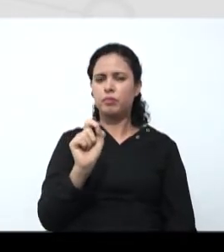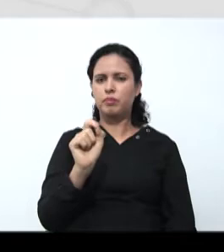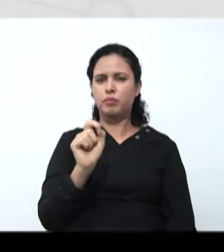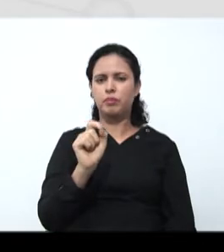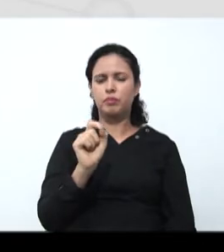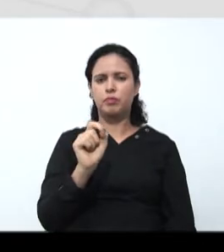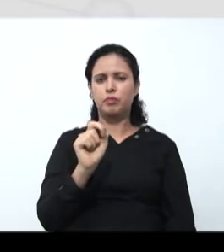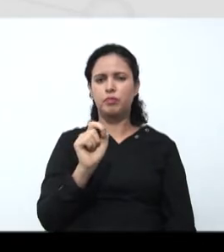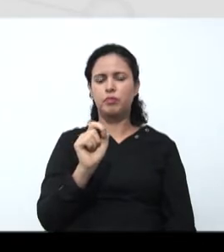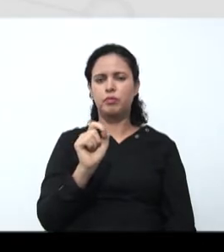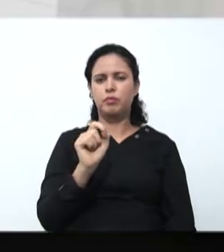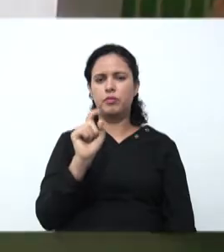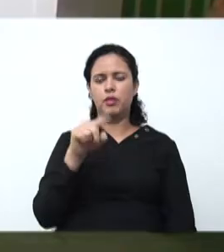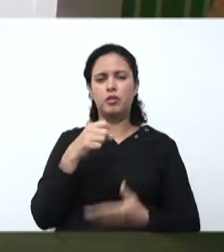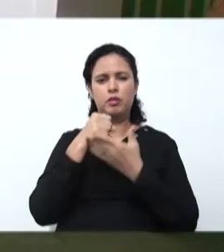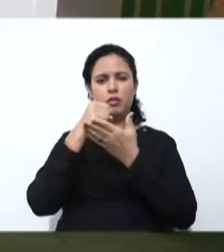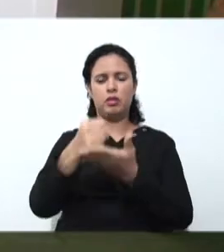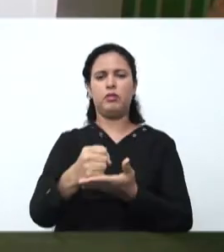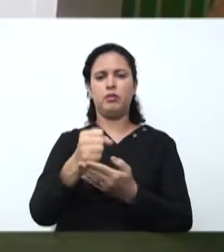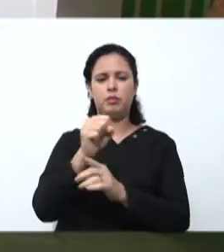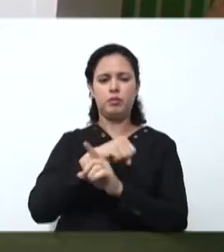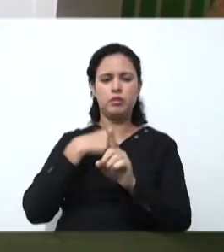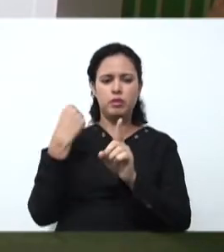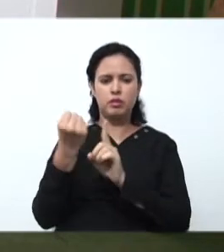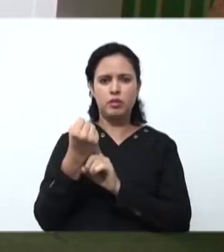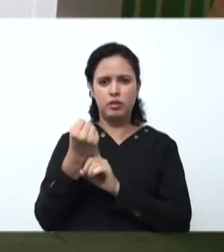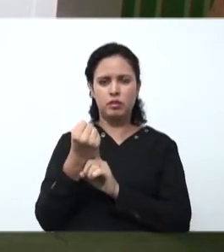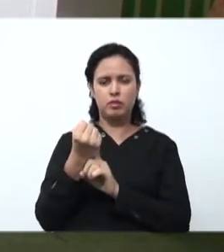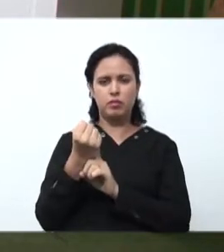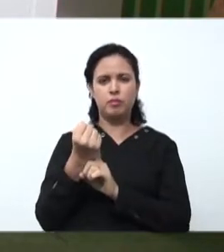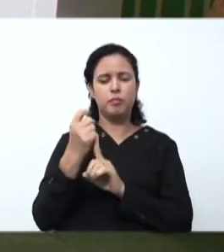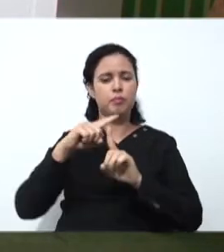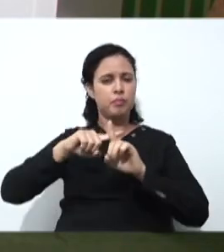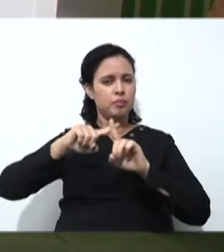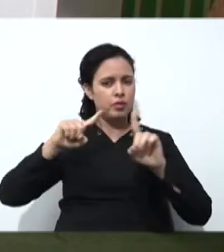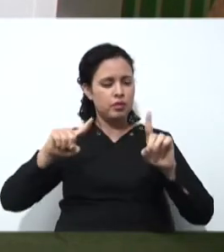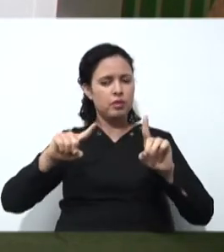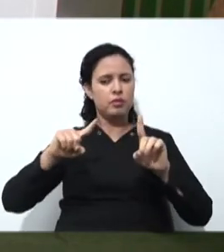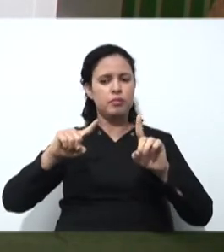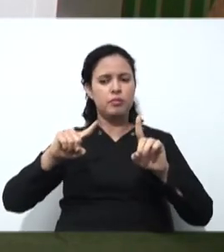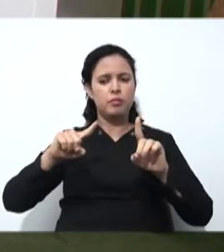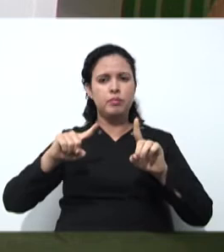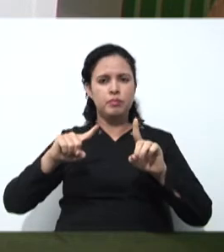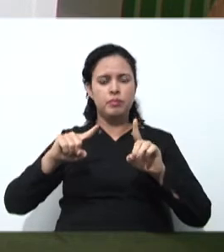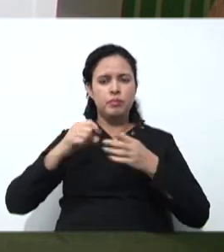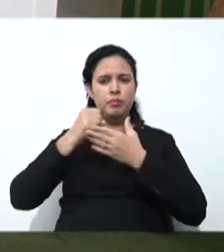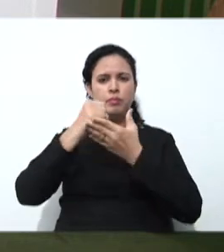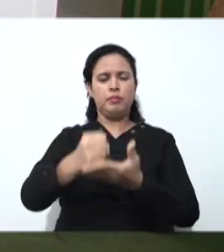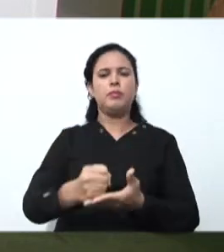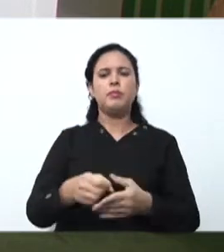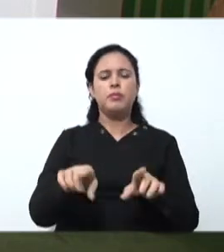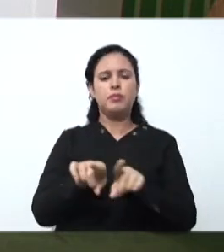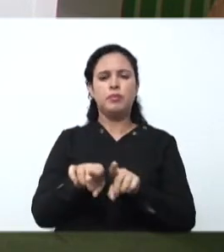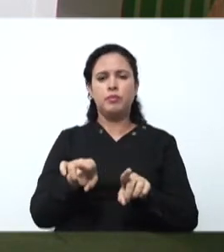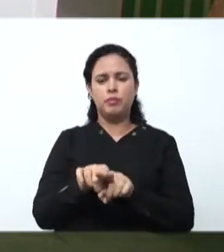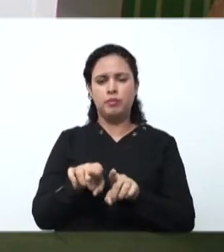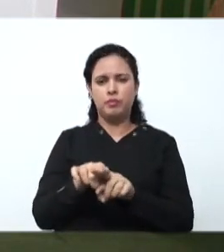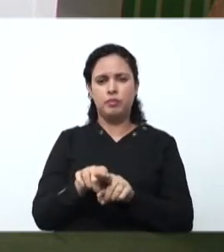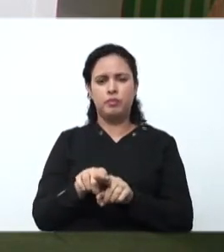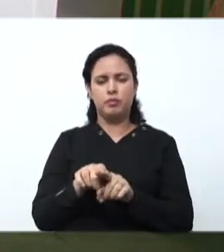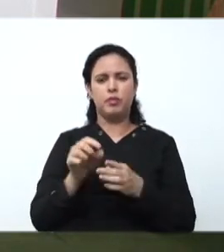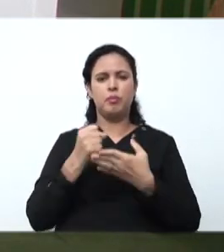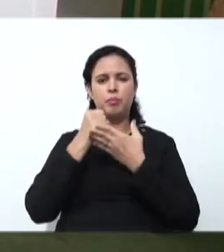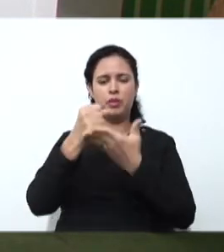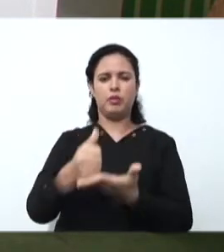Sobre aquilo que a gente oferece para a sociedade, mas que a gente vai oferecer também como benefício